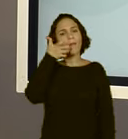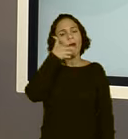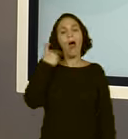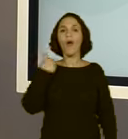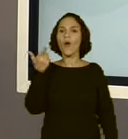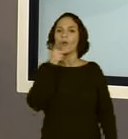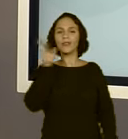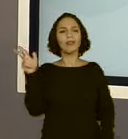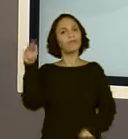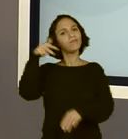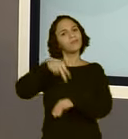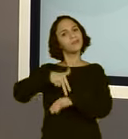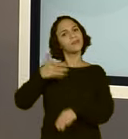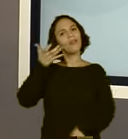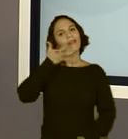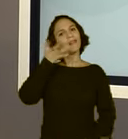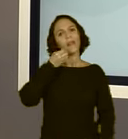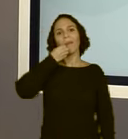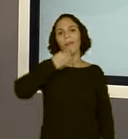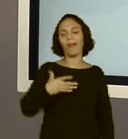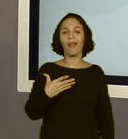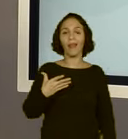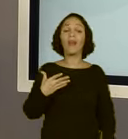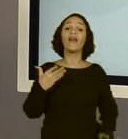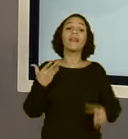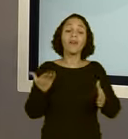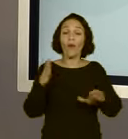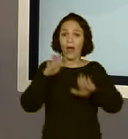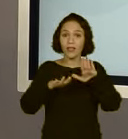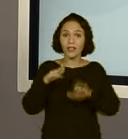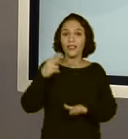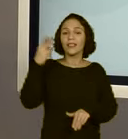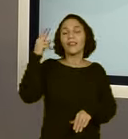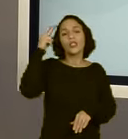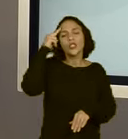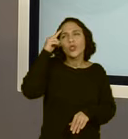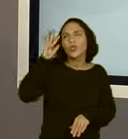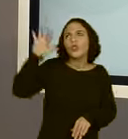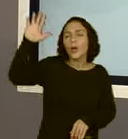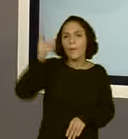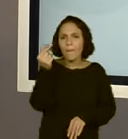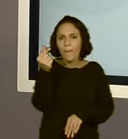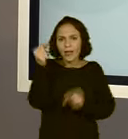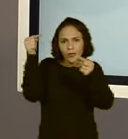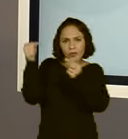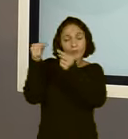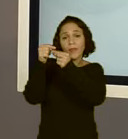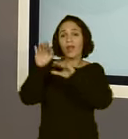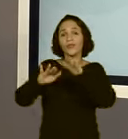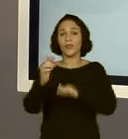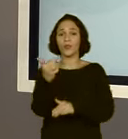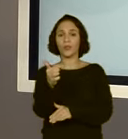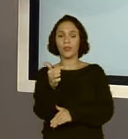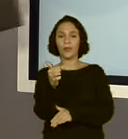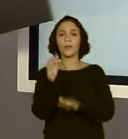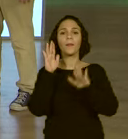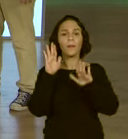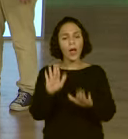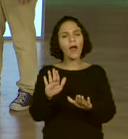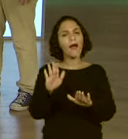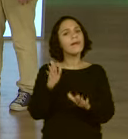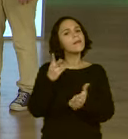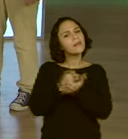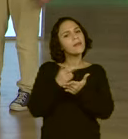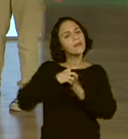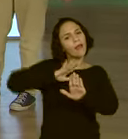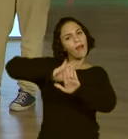sonho. Então, nem todo sonho vai ter um valor claro, definido. Mas todo sonho envolve